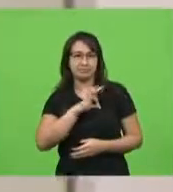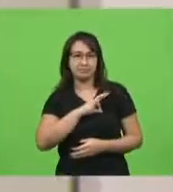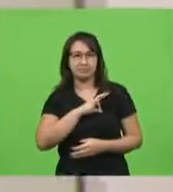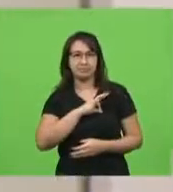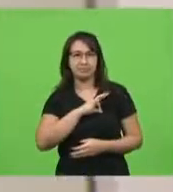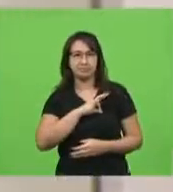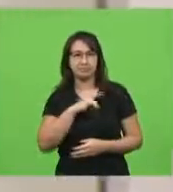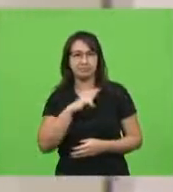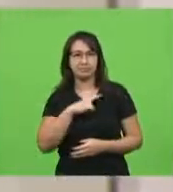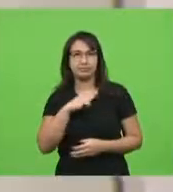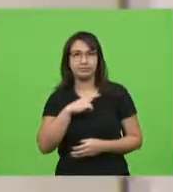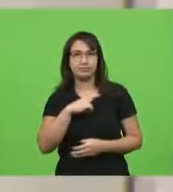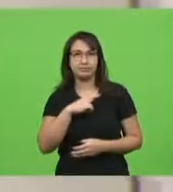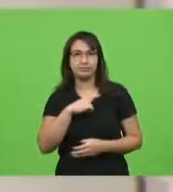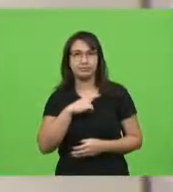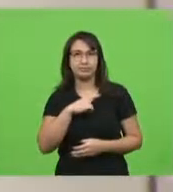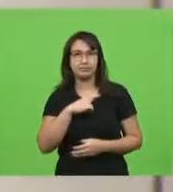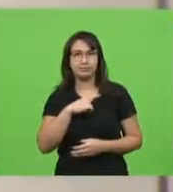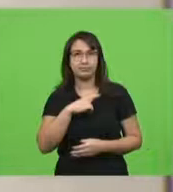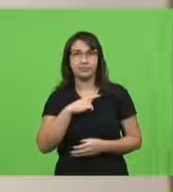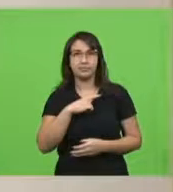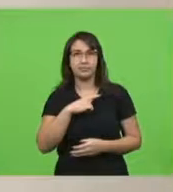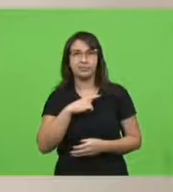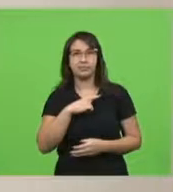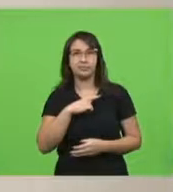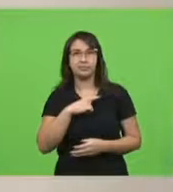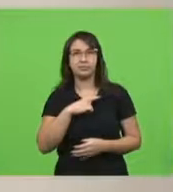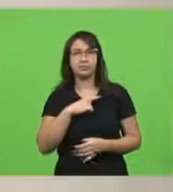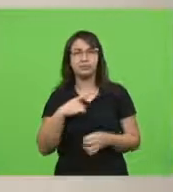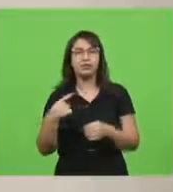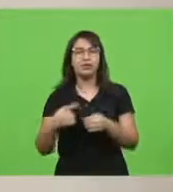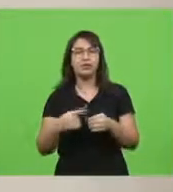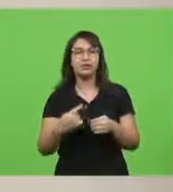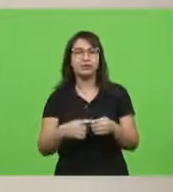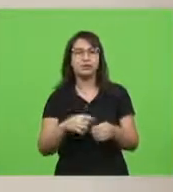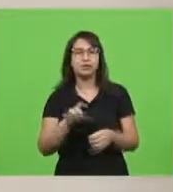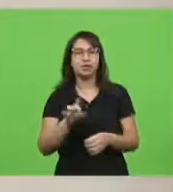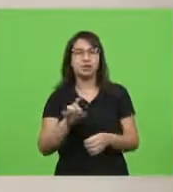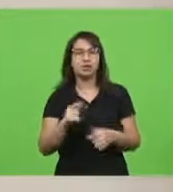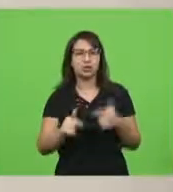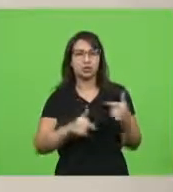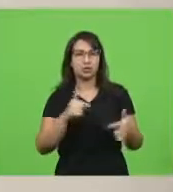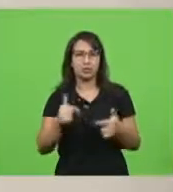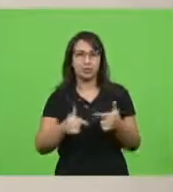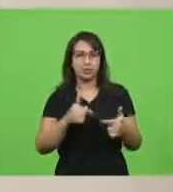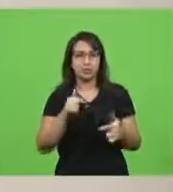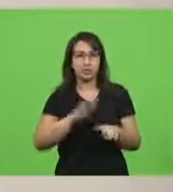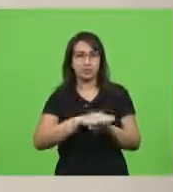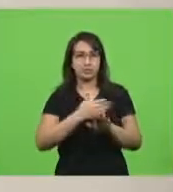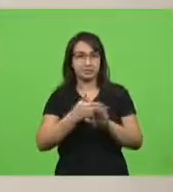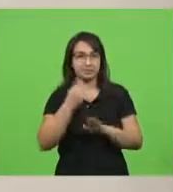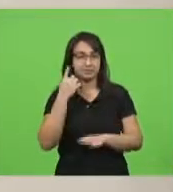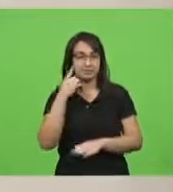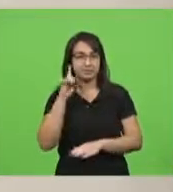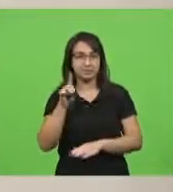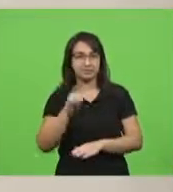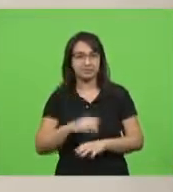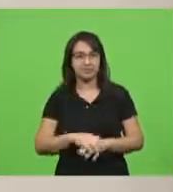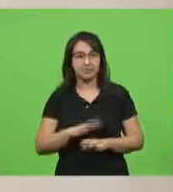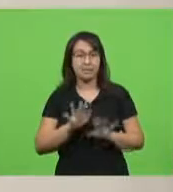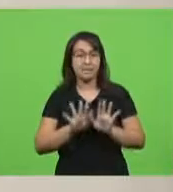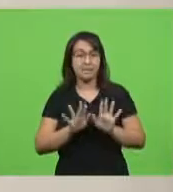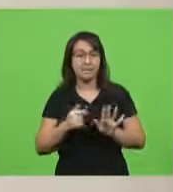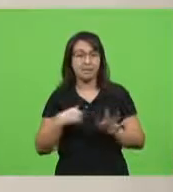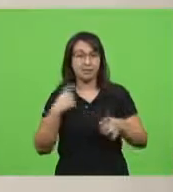na verdade, nós temos 1 policial nessas cidades somente trabalhando durante o dia. Mas isso não é uma grande preocupação